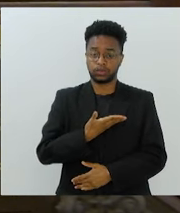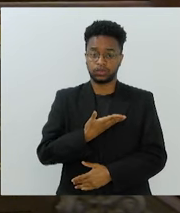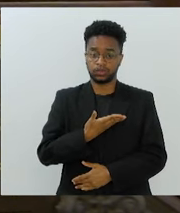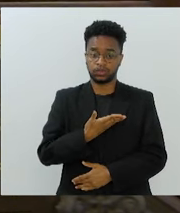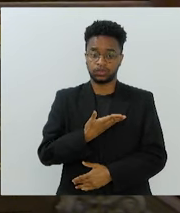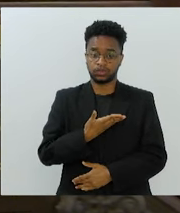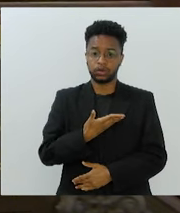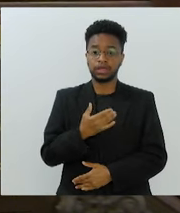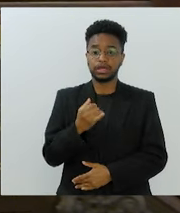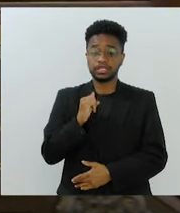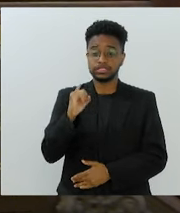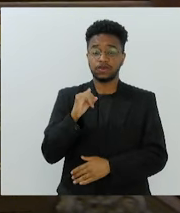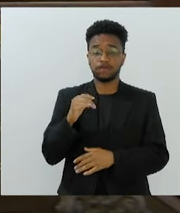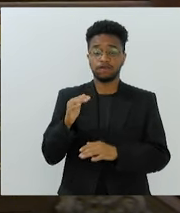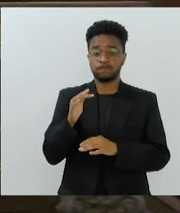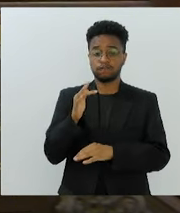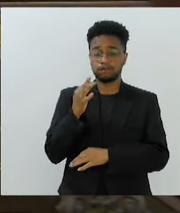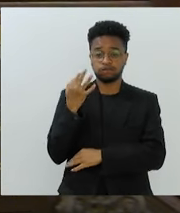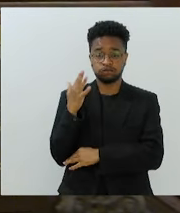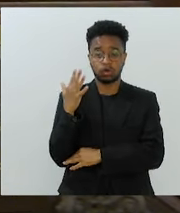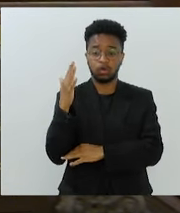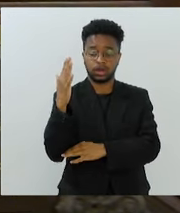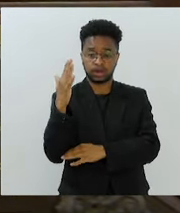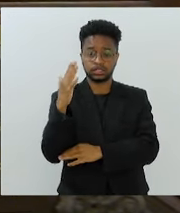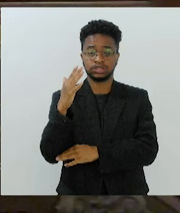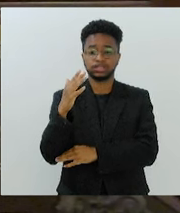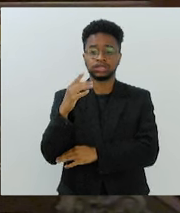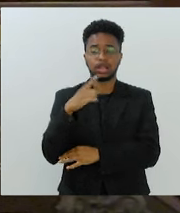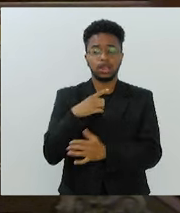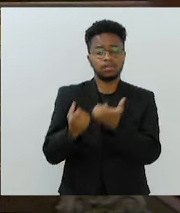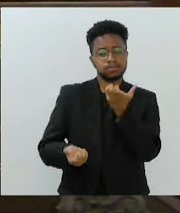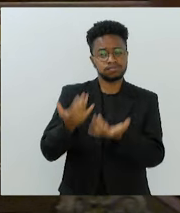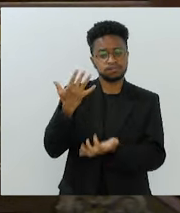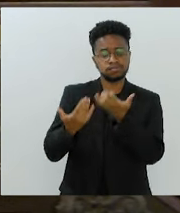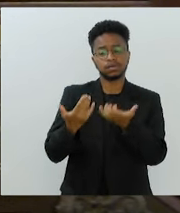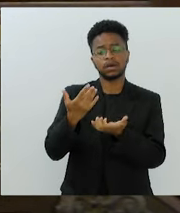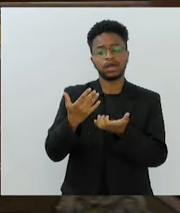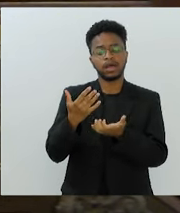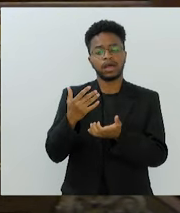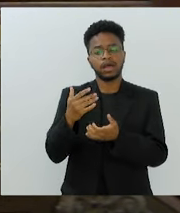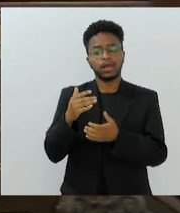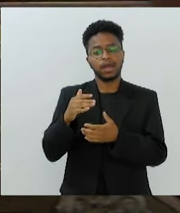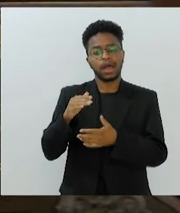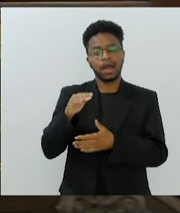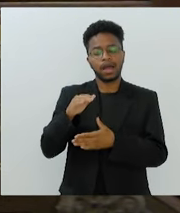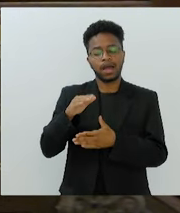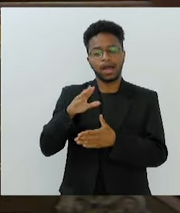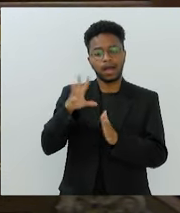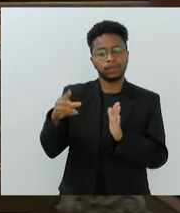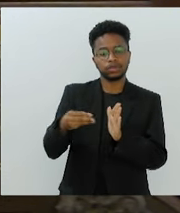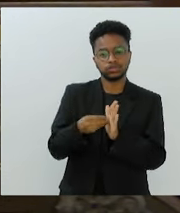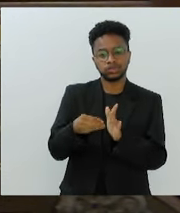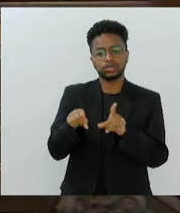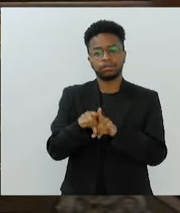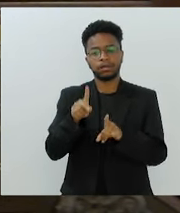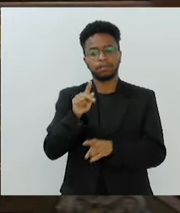florestas ardem em chamas na Amazônia, no Pantanal, nas matas brasileiras, eu me